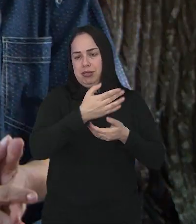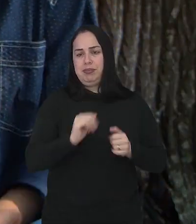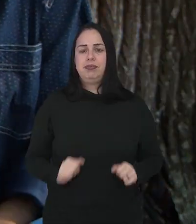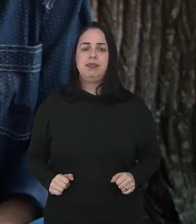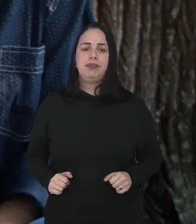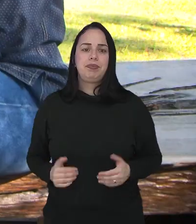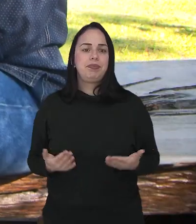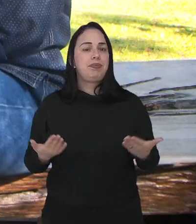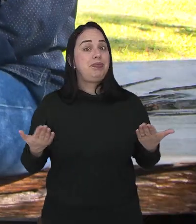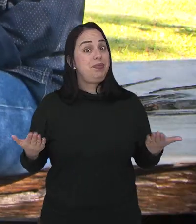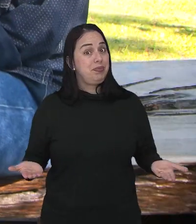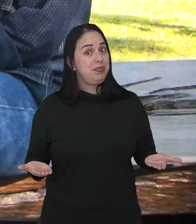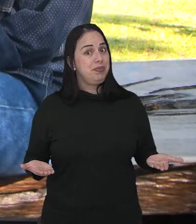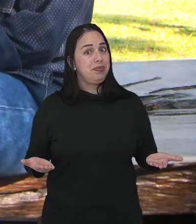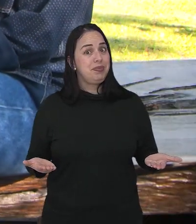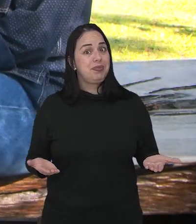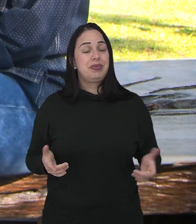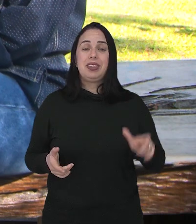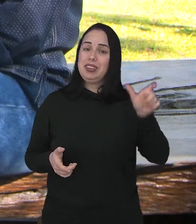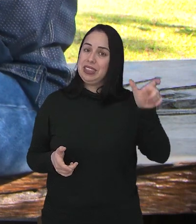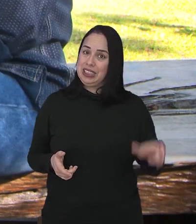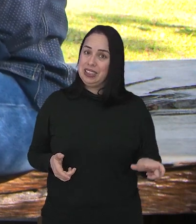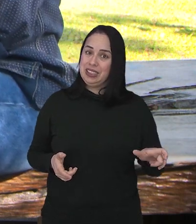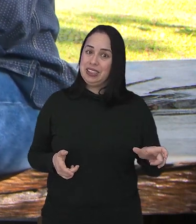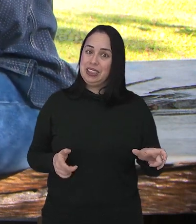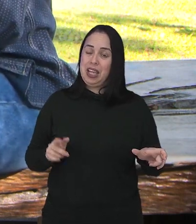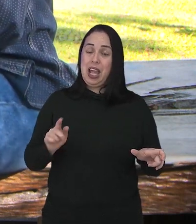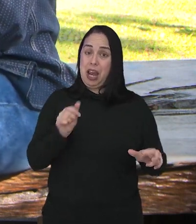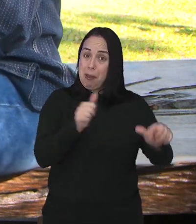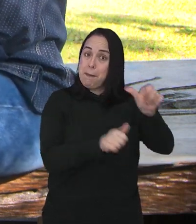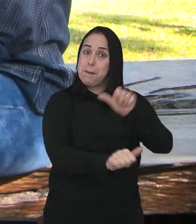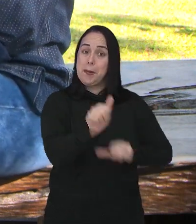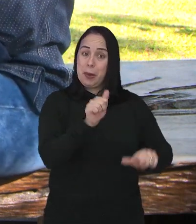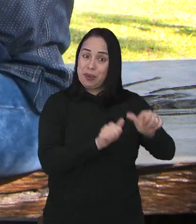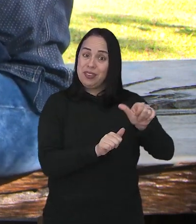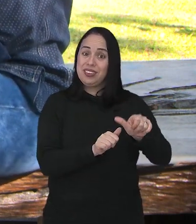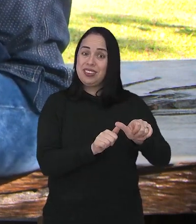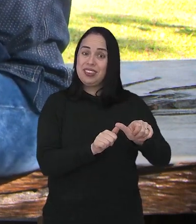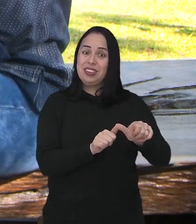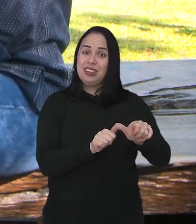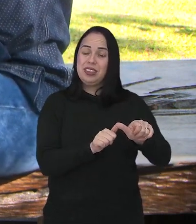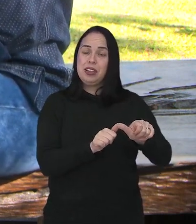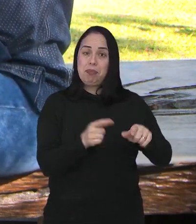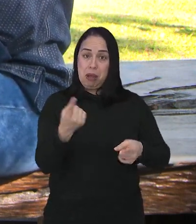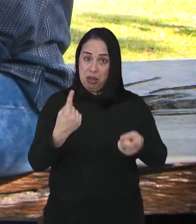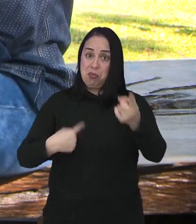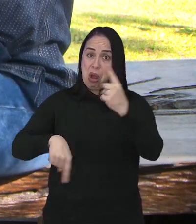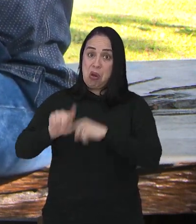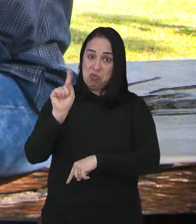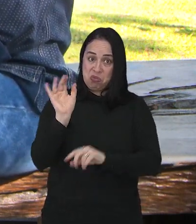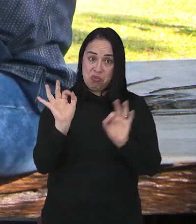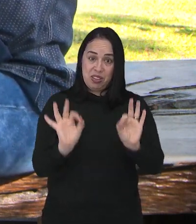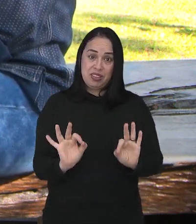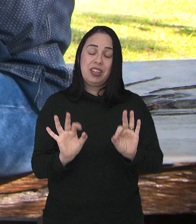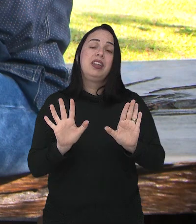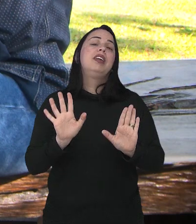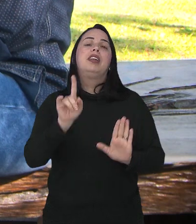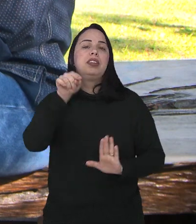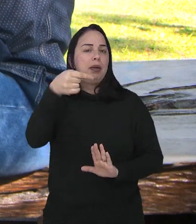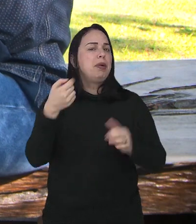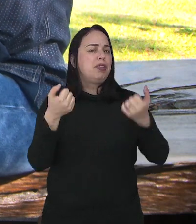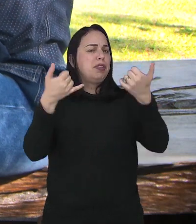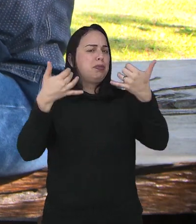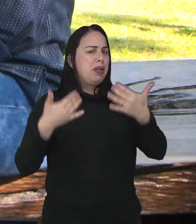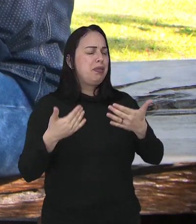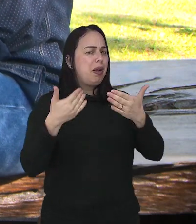nossa cabeça. Então, Cíntia Jardim mudou e, na verdade, é uma mudança para evoluir, né? Vou falar mais